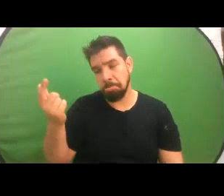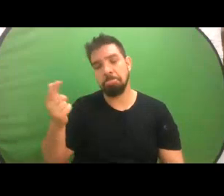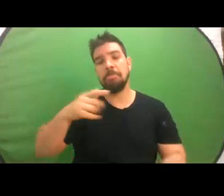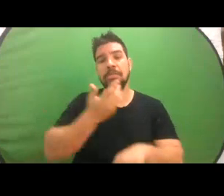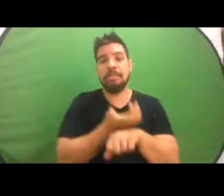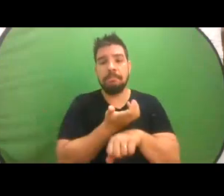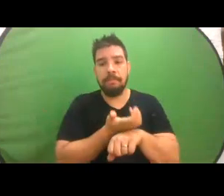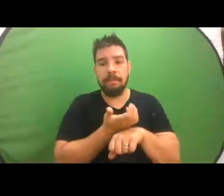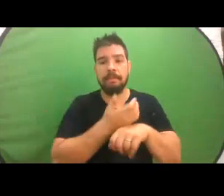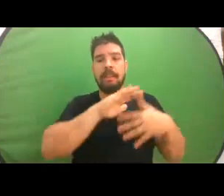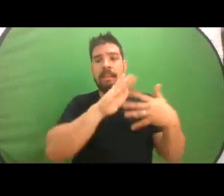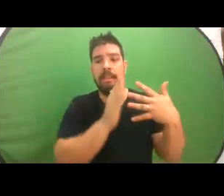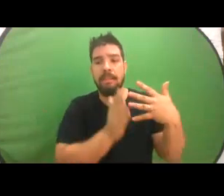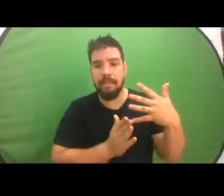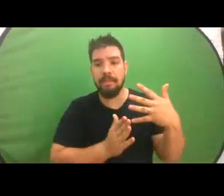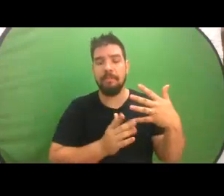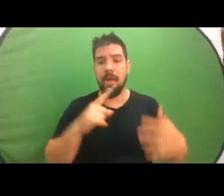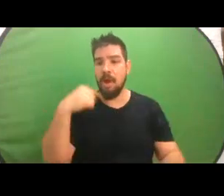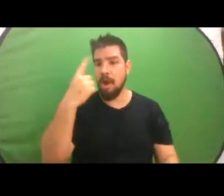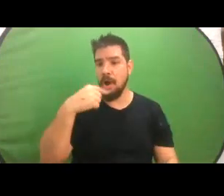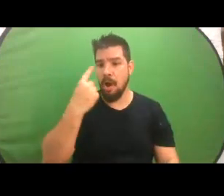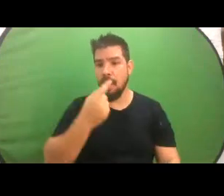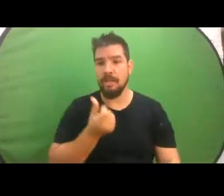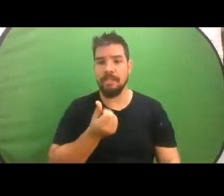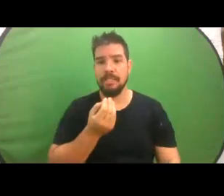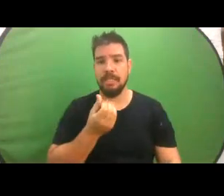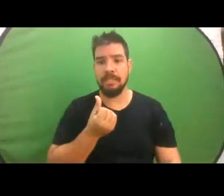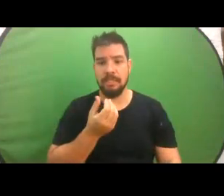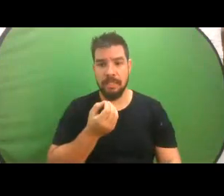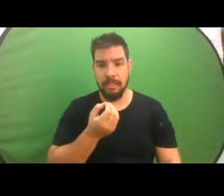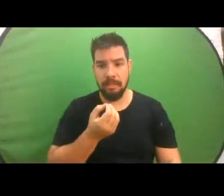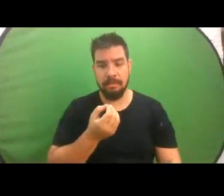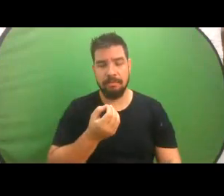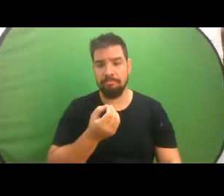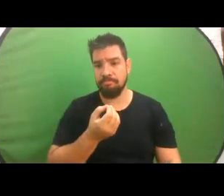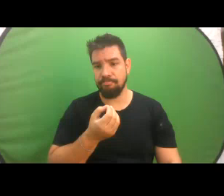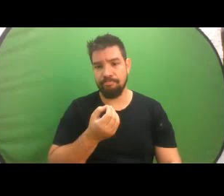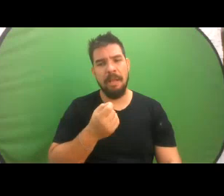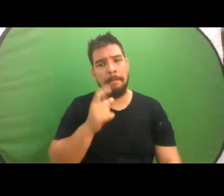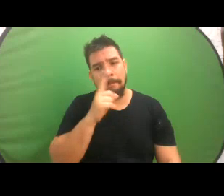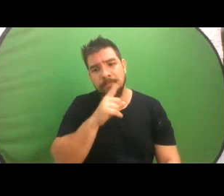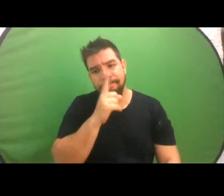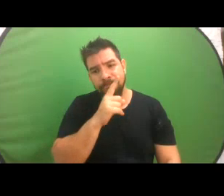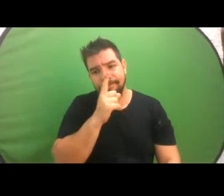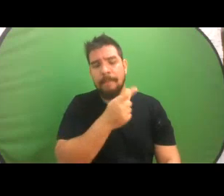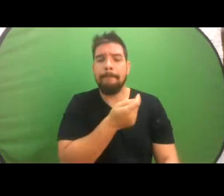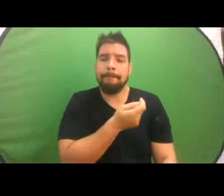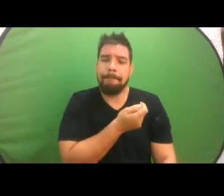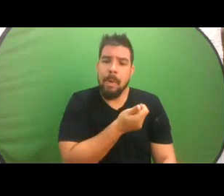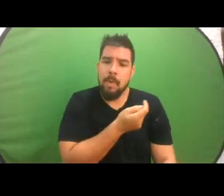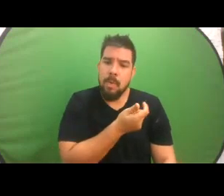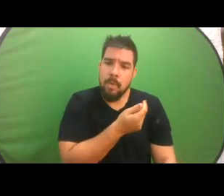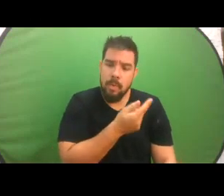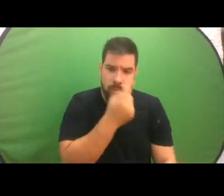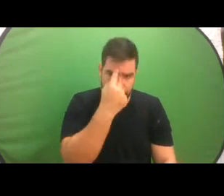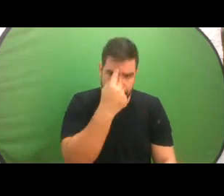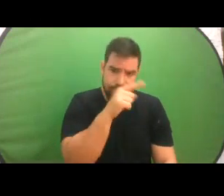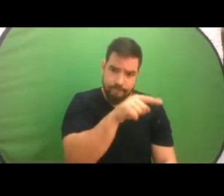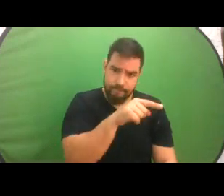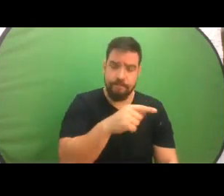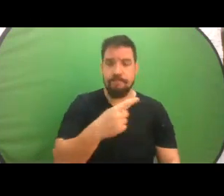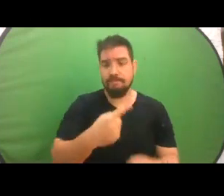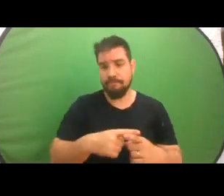então, às vezes, a gente tem 60 horas apenas para um curso inteiro. Então, considerando a